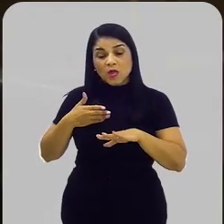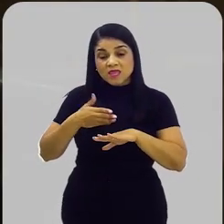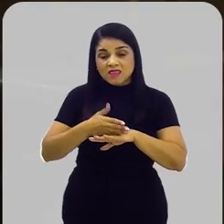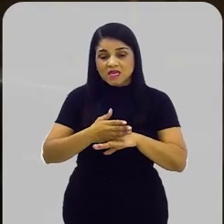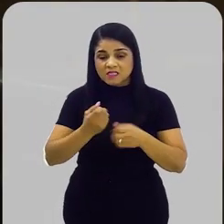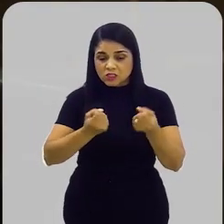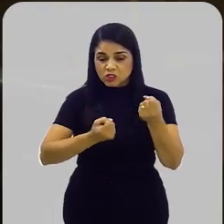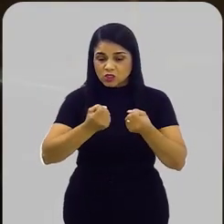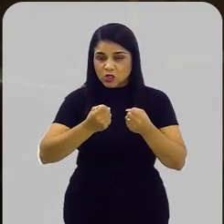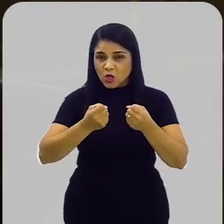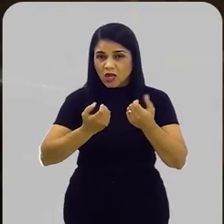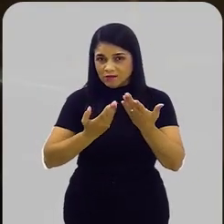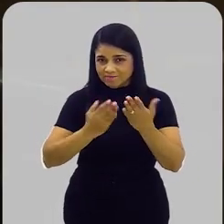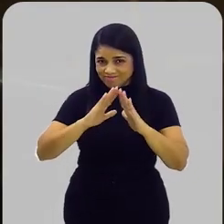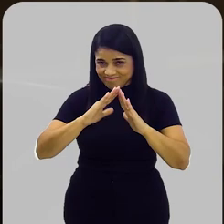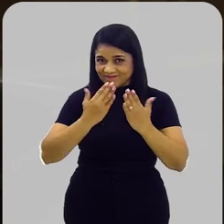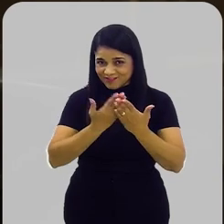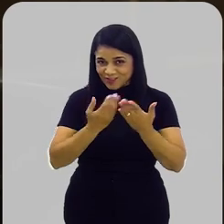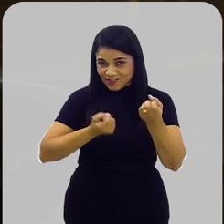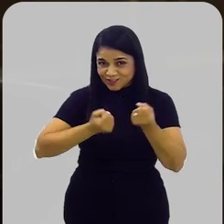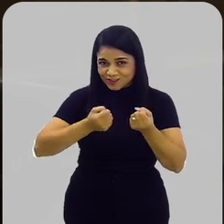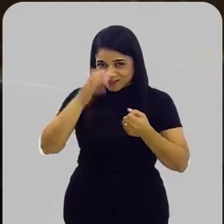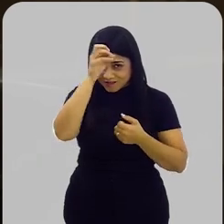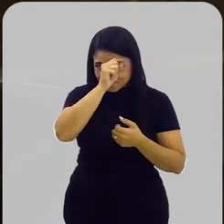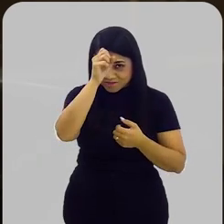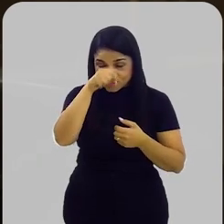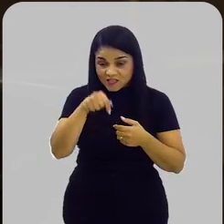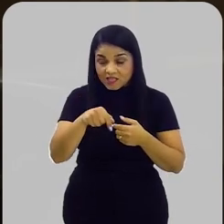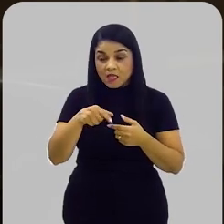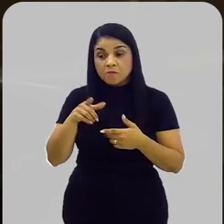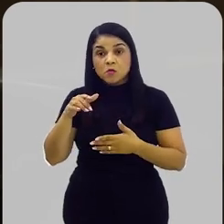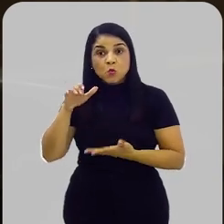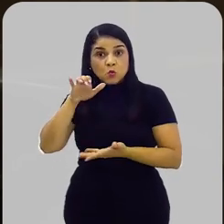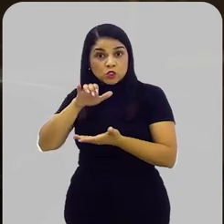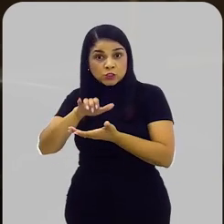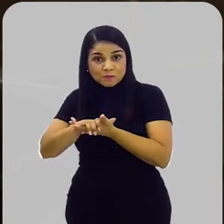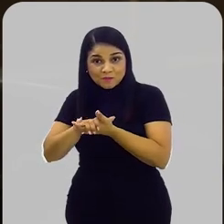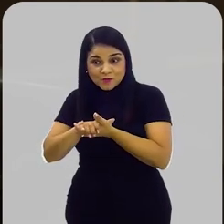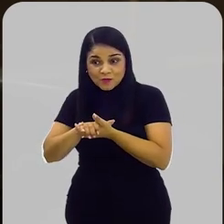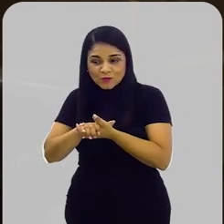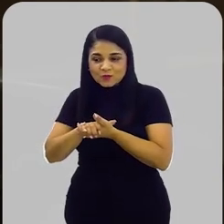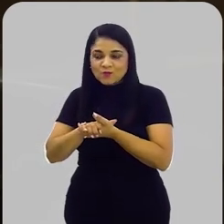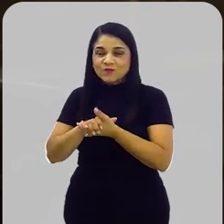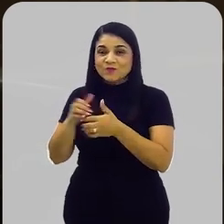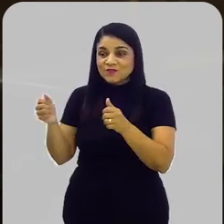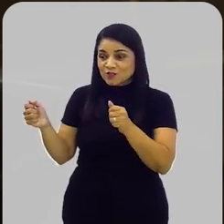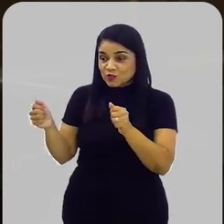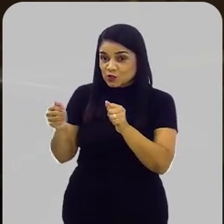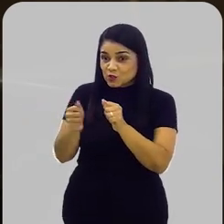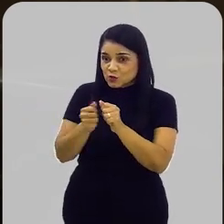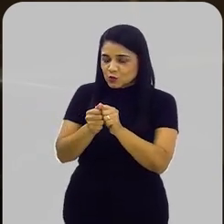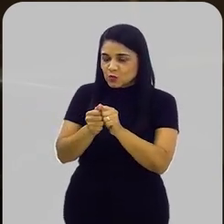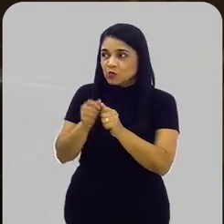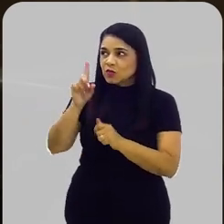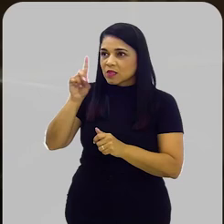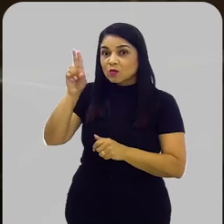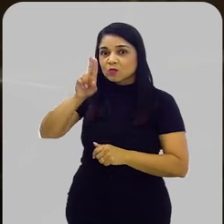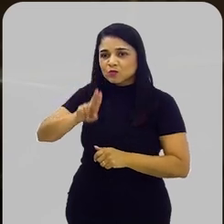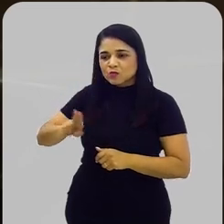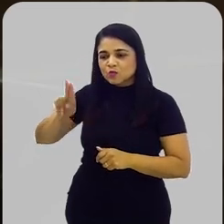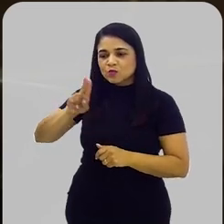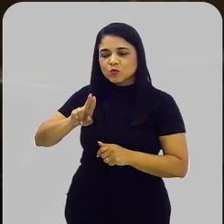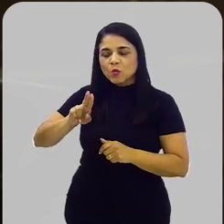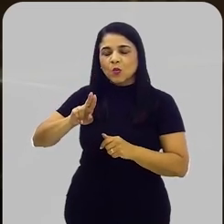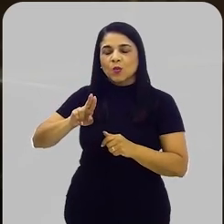para a autoescola, né? E aí o Senhor colocou o meu esposo na minha vida. Olha. Que foi a pessoa que Deus usou para